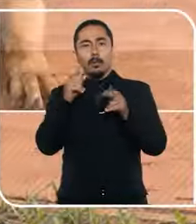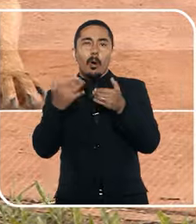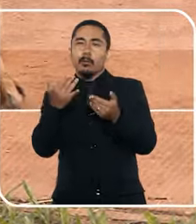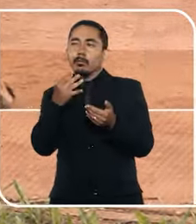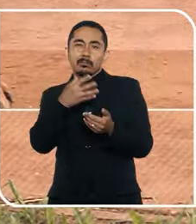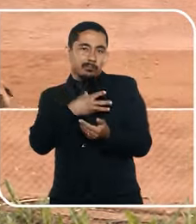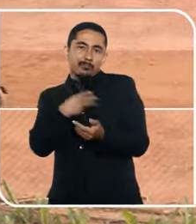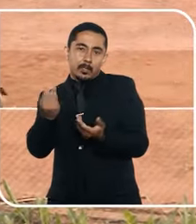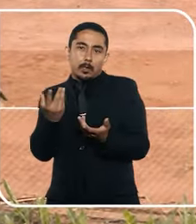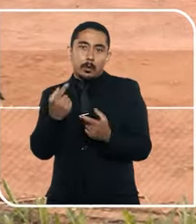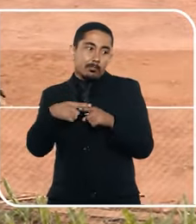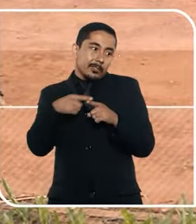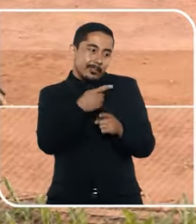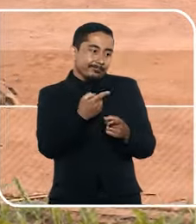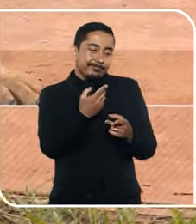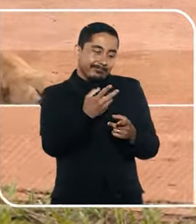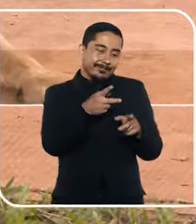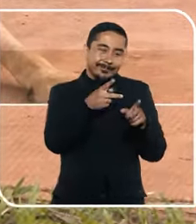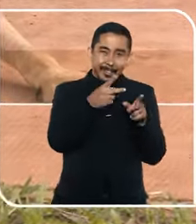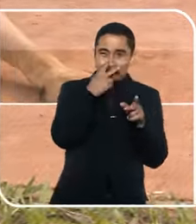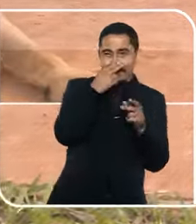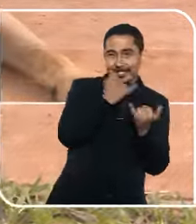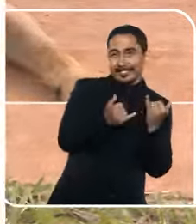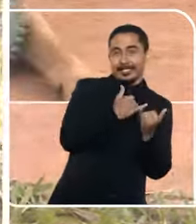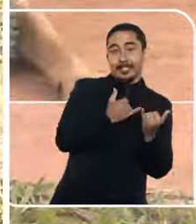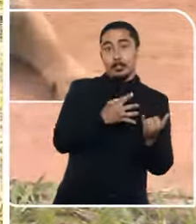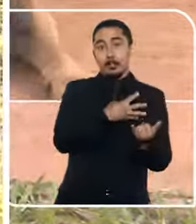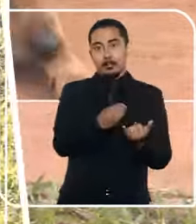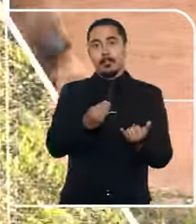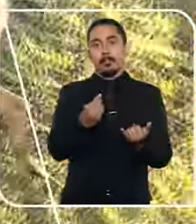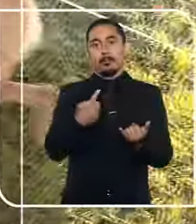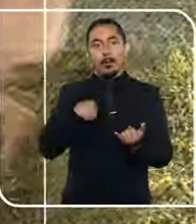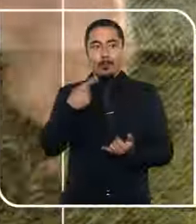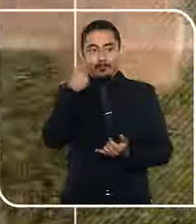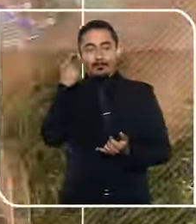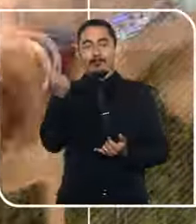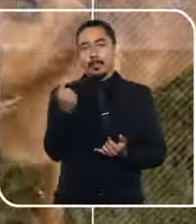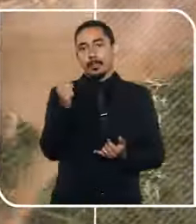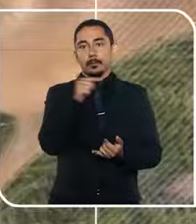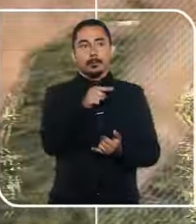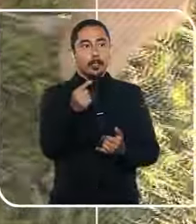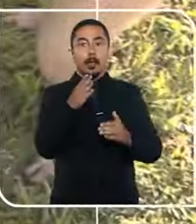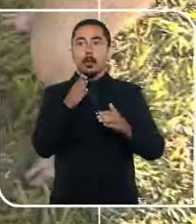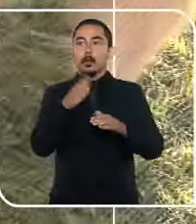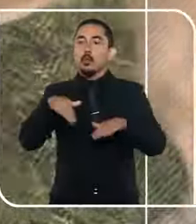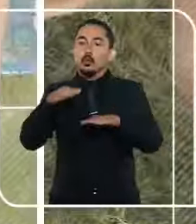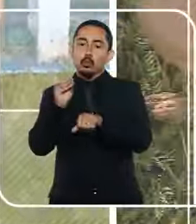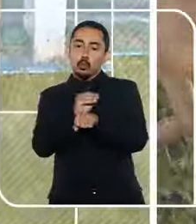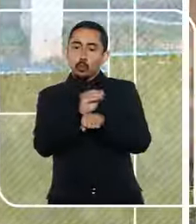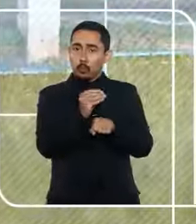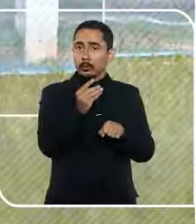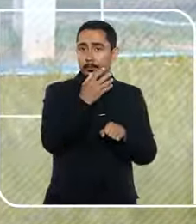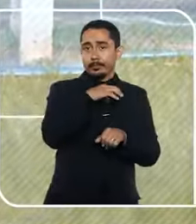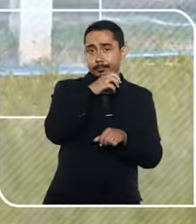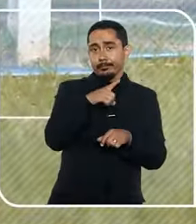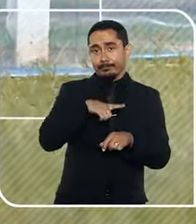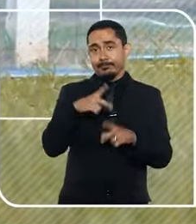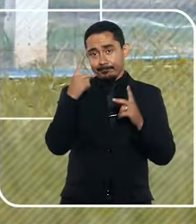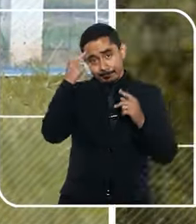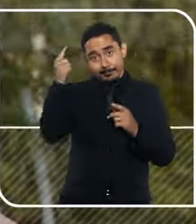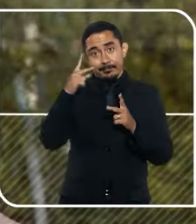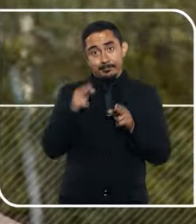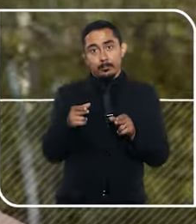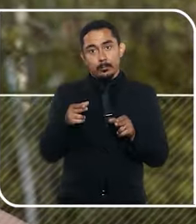como se fosse um filho, porque é um filho, na verdade, no meu ponto de vista, né? Eu acho que da maioria dos tutores de animais. Como um membro da família,